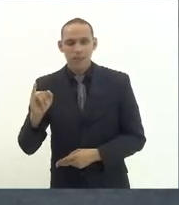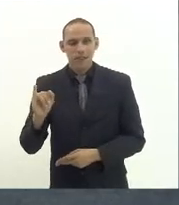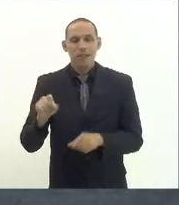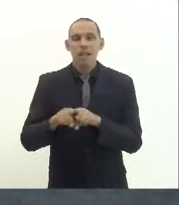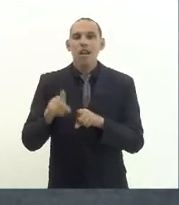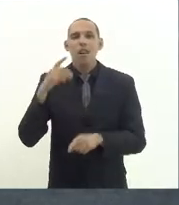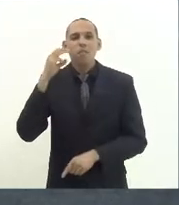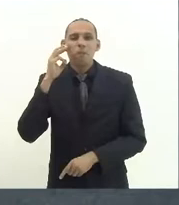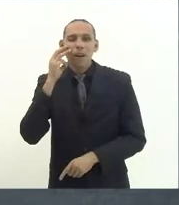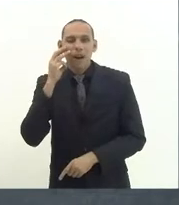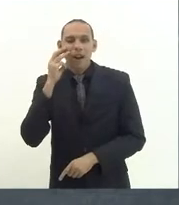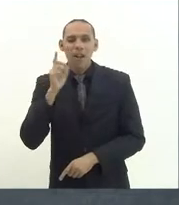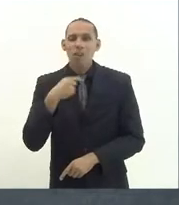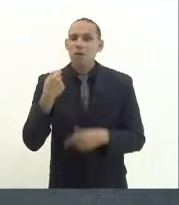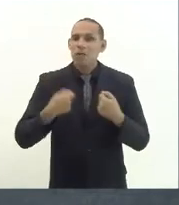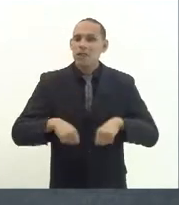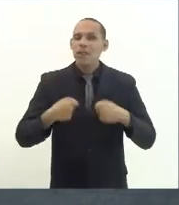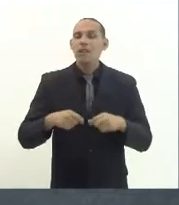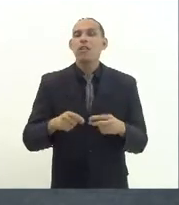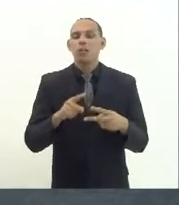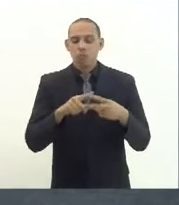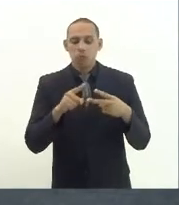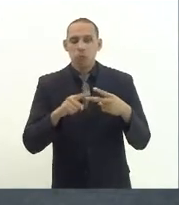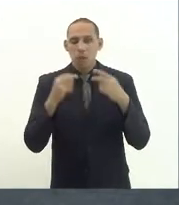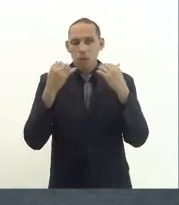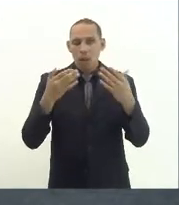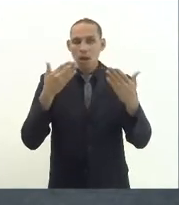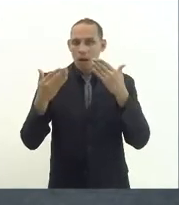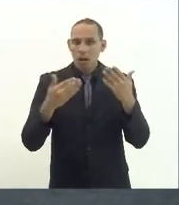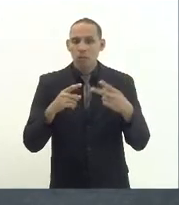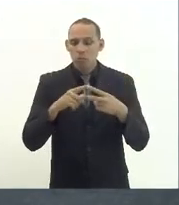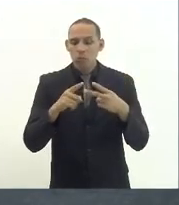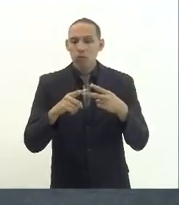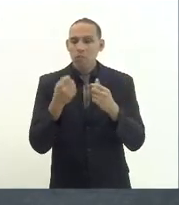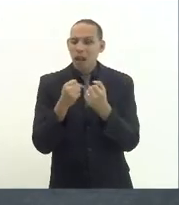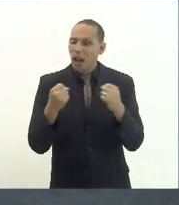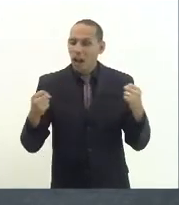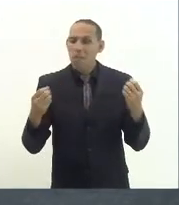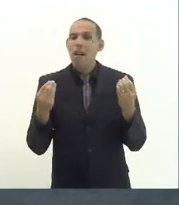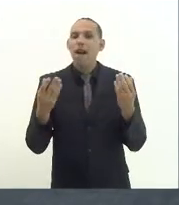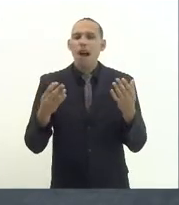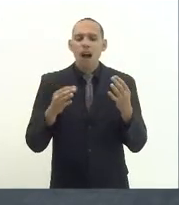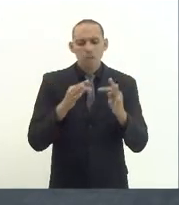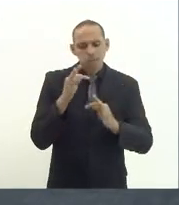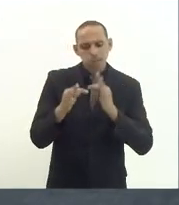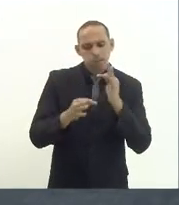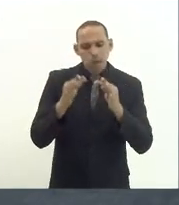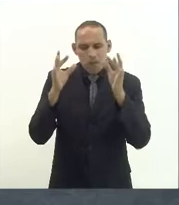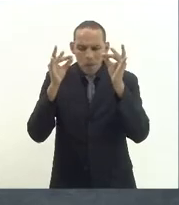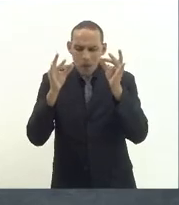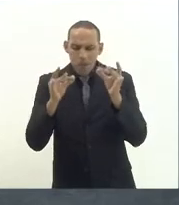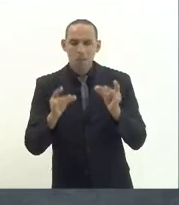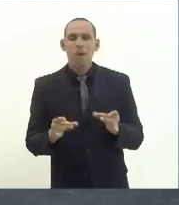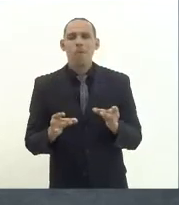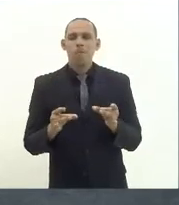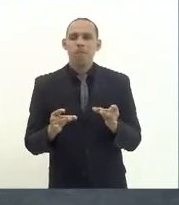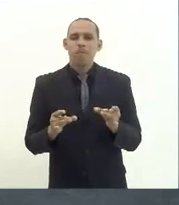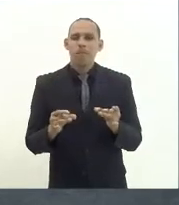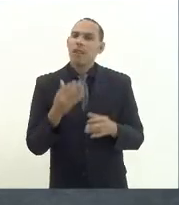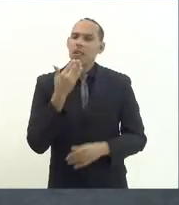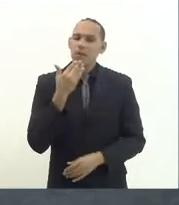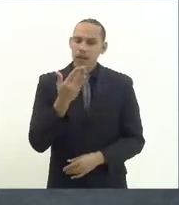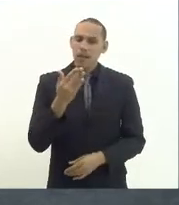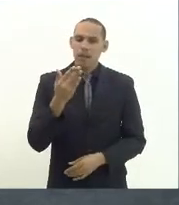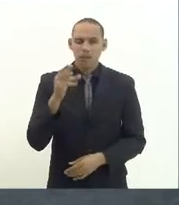alguma há duas grandes e boas audiências públicas para tratar minuciosamente desse tema então que eu ia